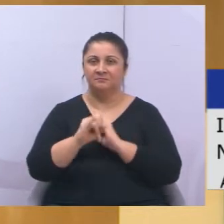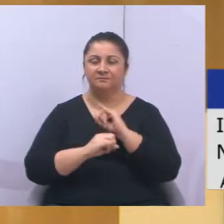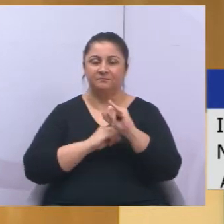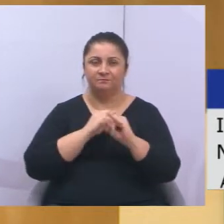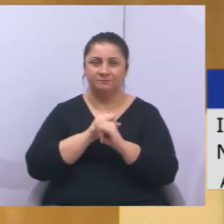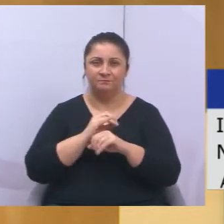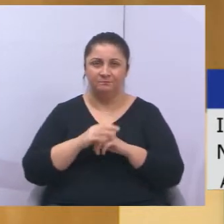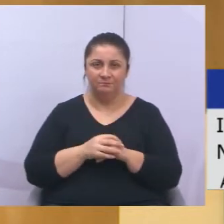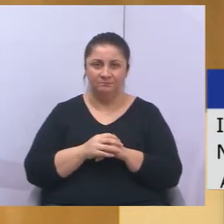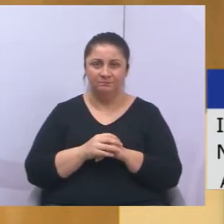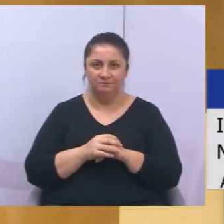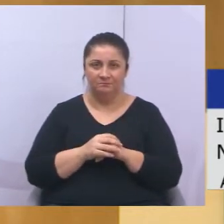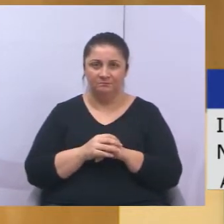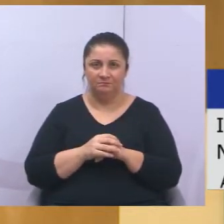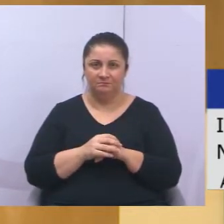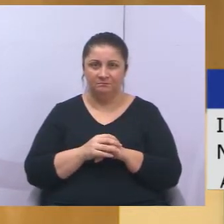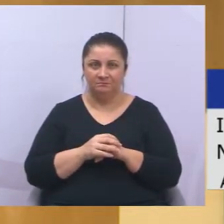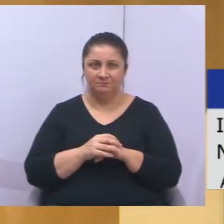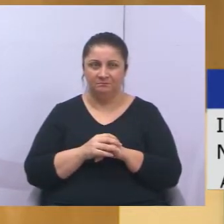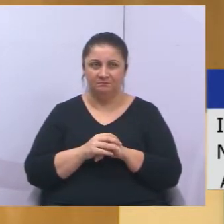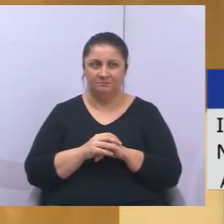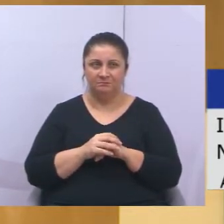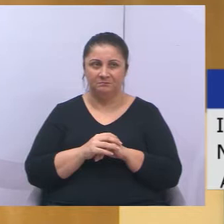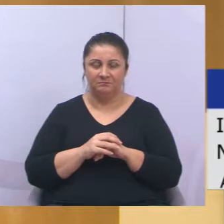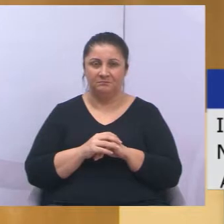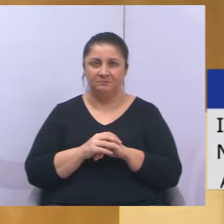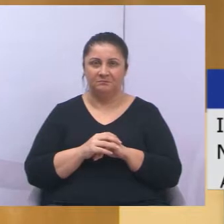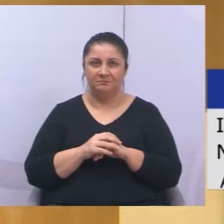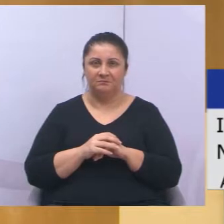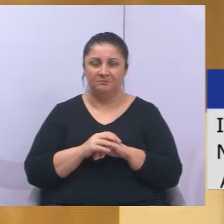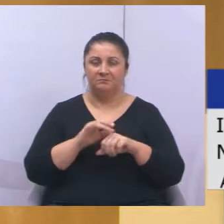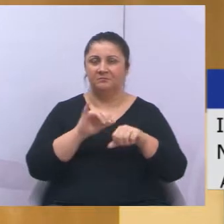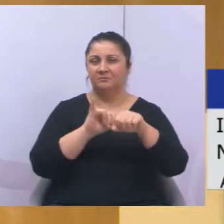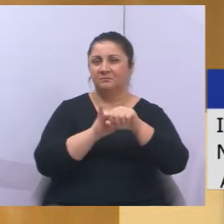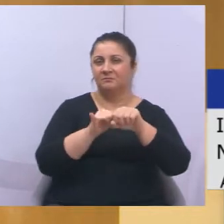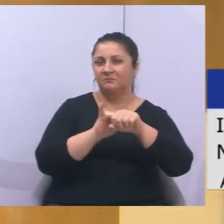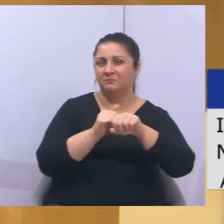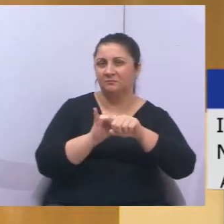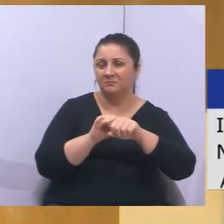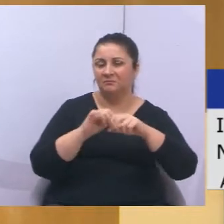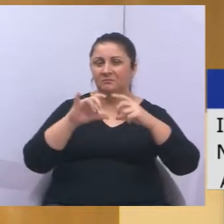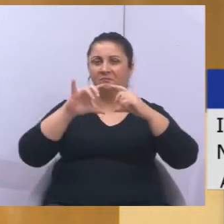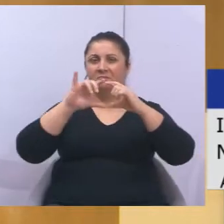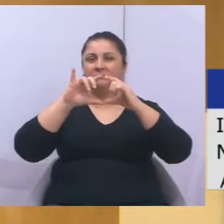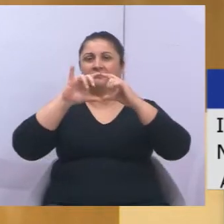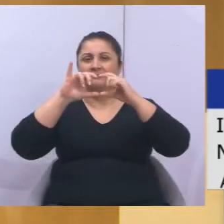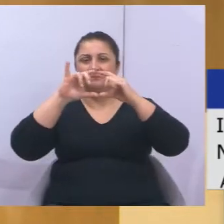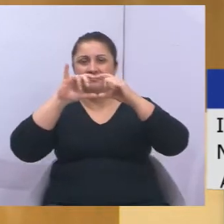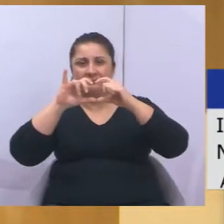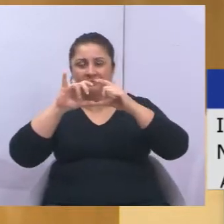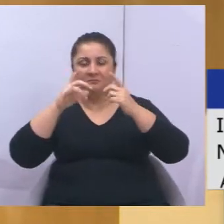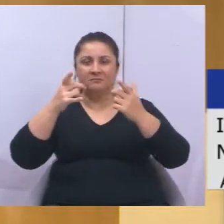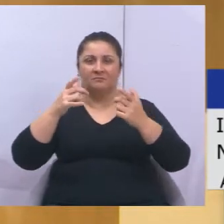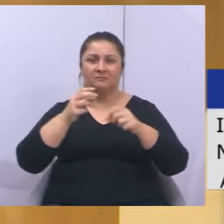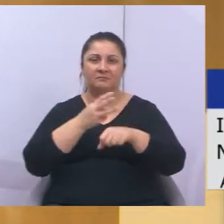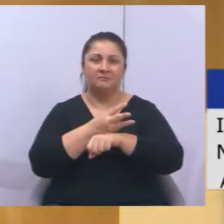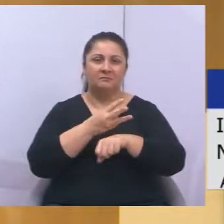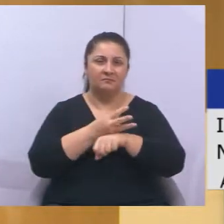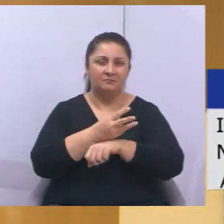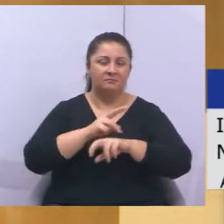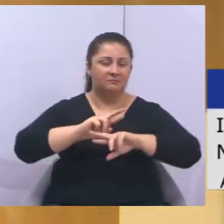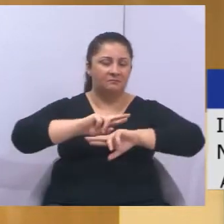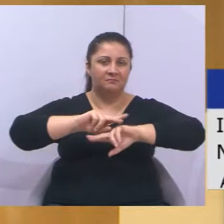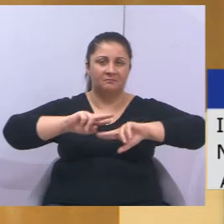Os canais que você pode ver, temos aí YouTube, Instagram, WhatsApp, aplicativos